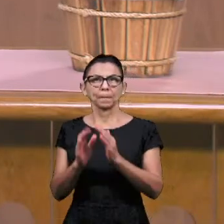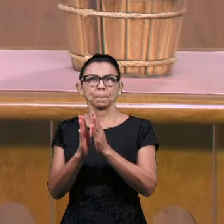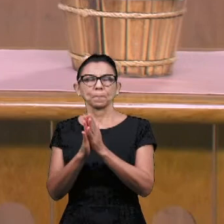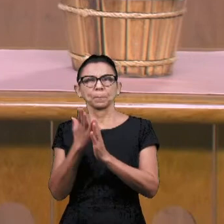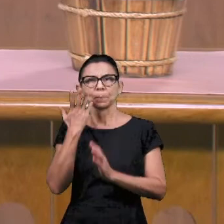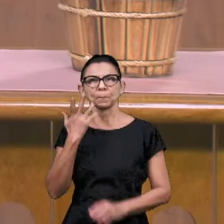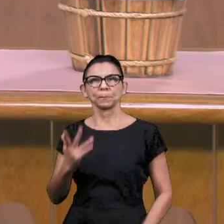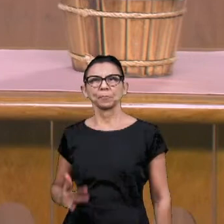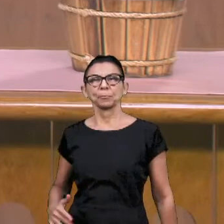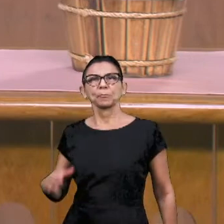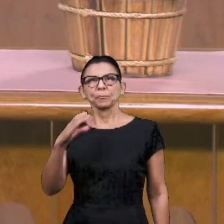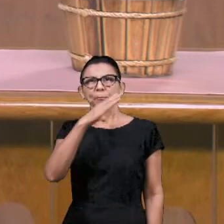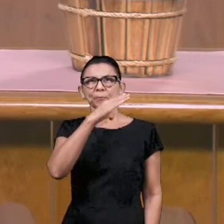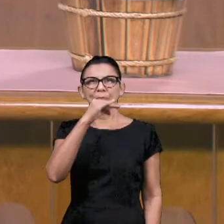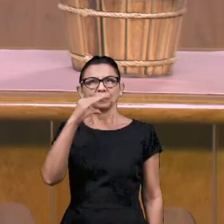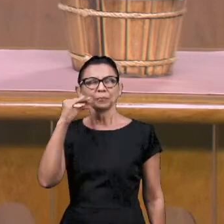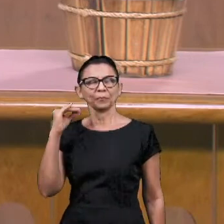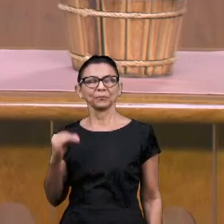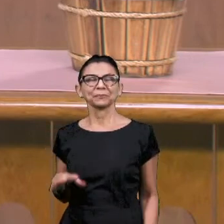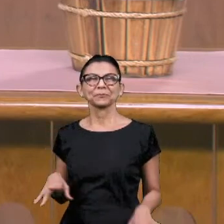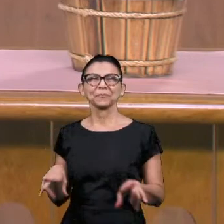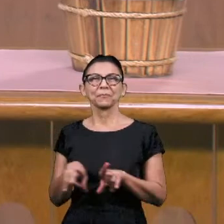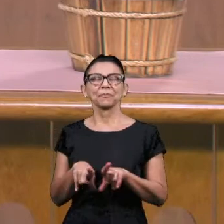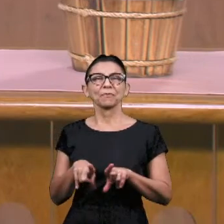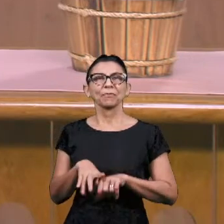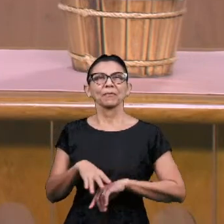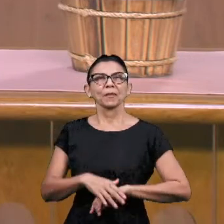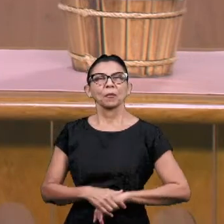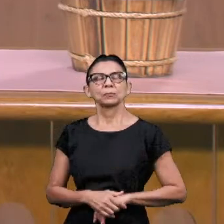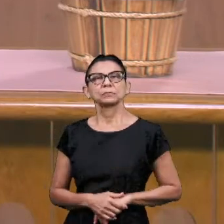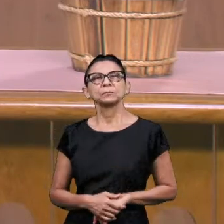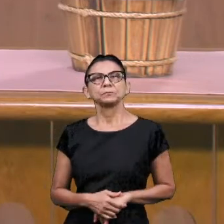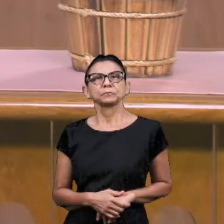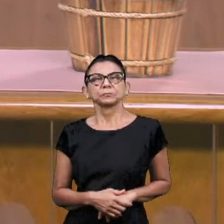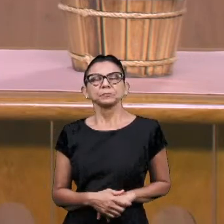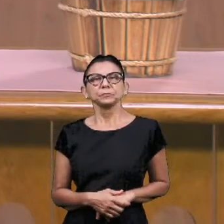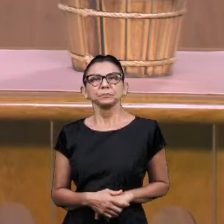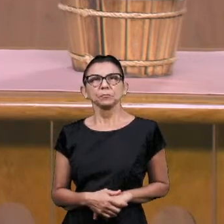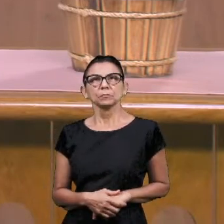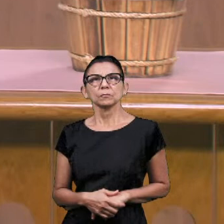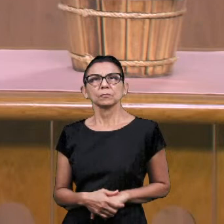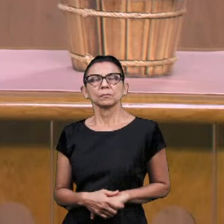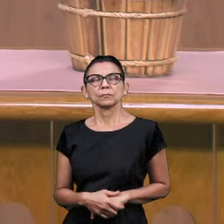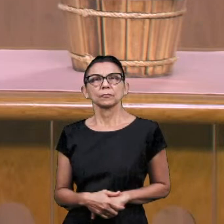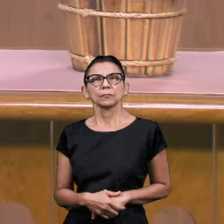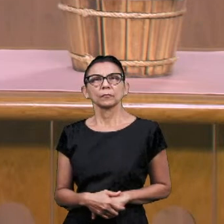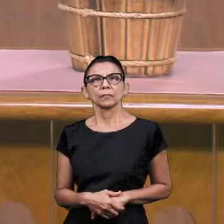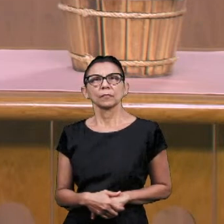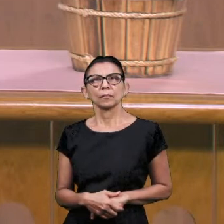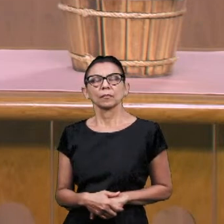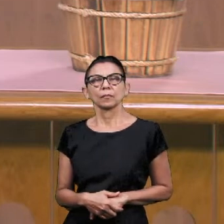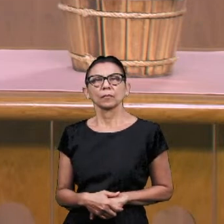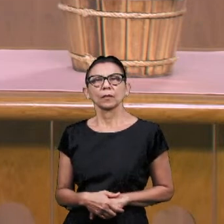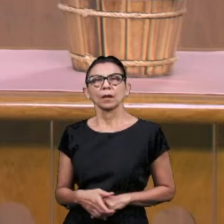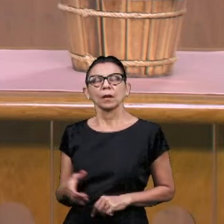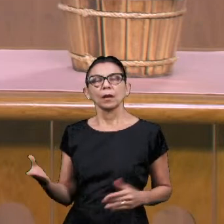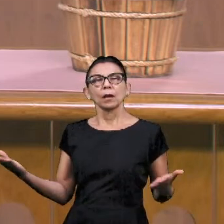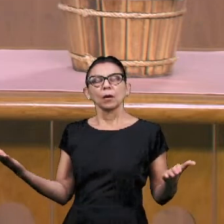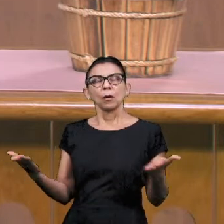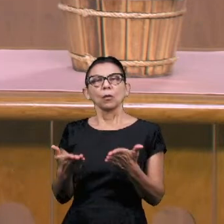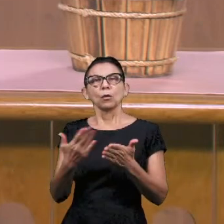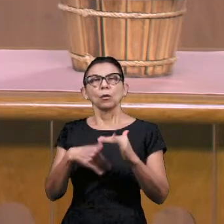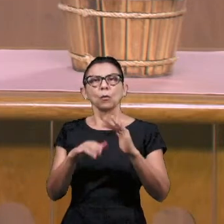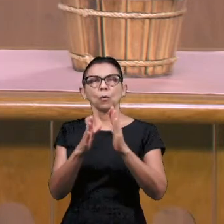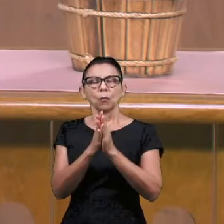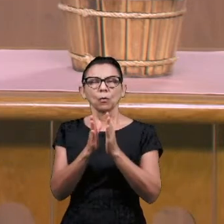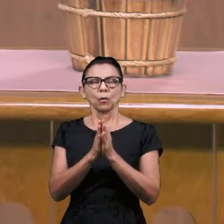oração também estaremos atendendo aqui a uma recomendação que foi dada para as nossas igrejas através de uma circular, para nós orarmos hoje pela